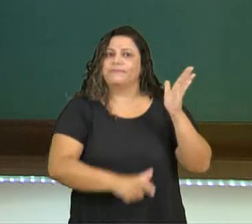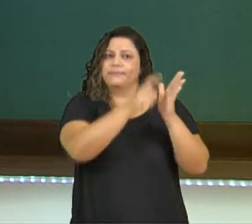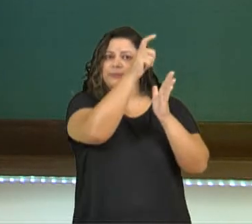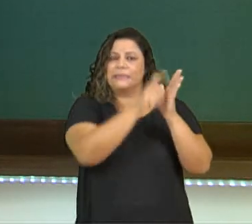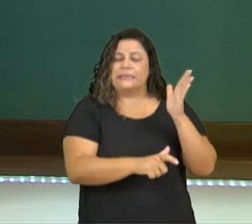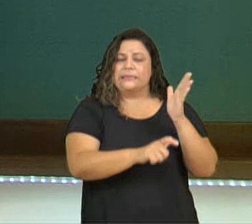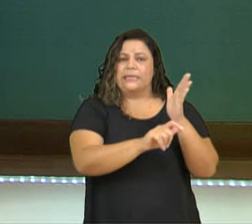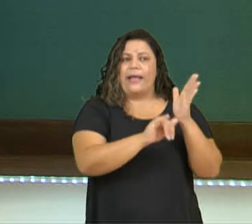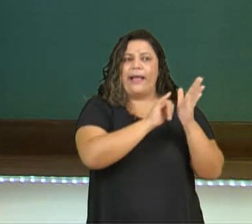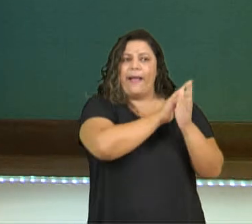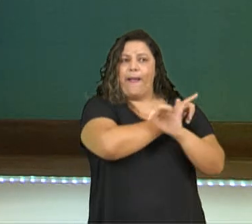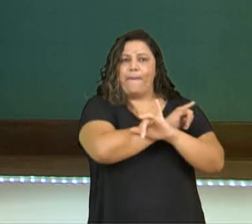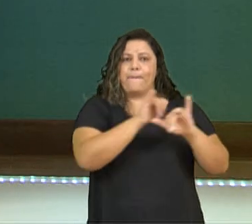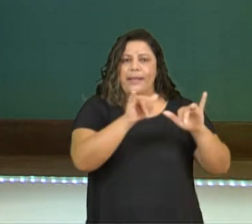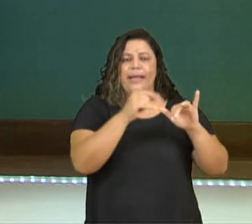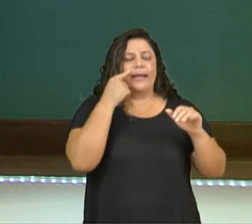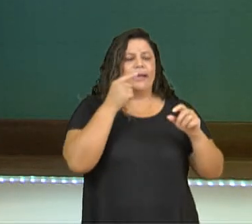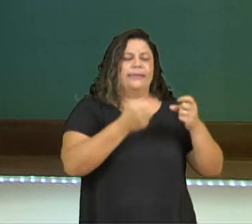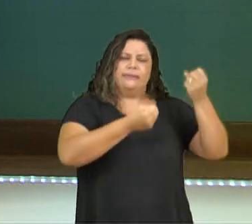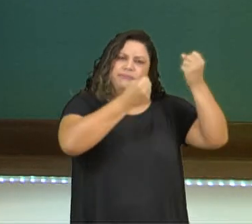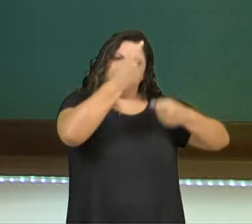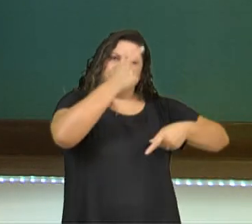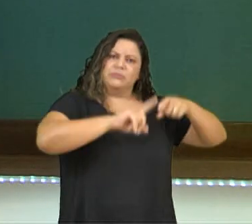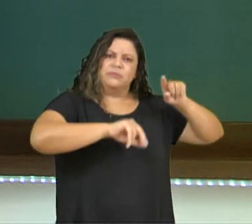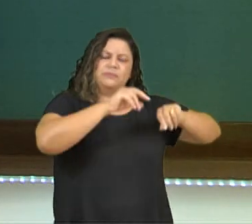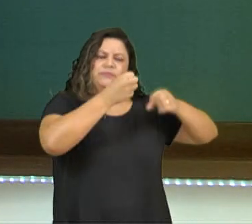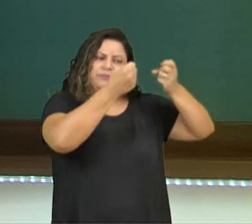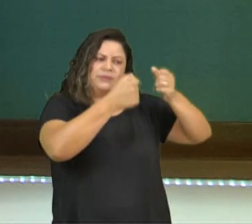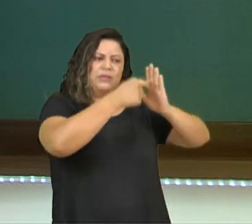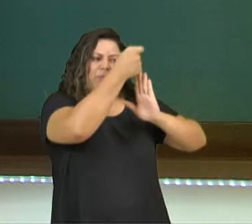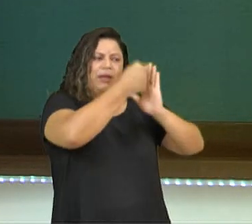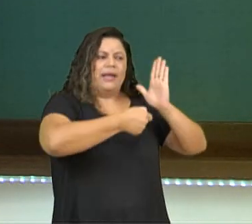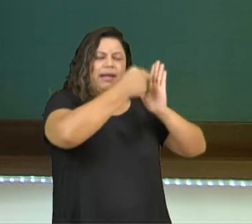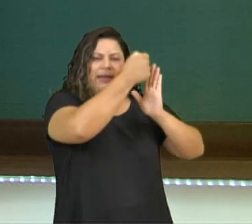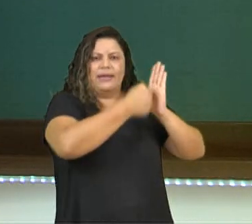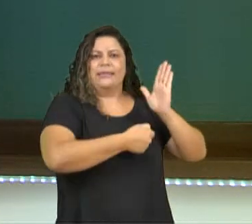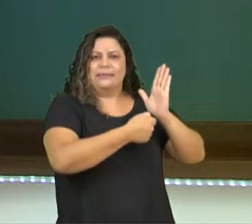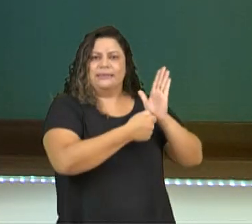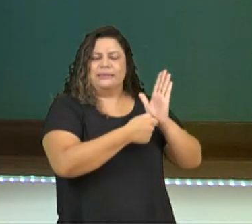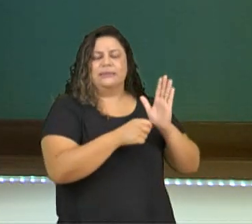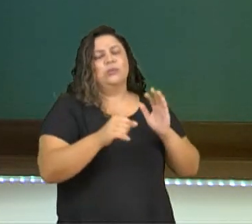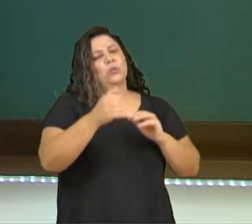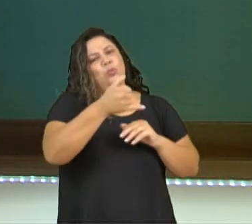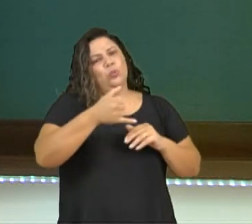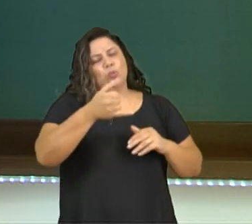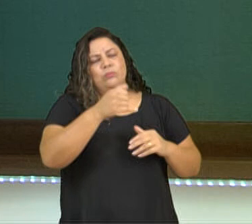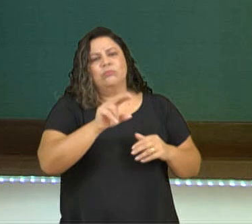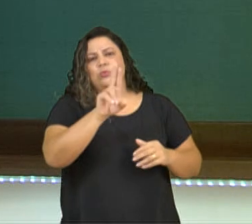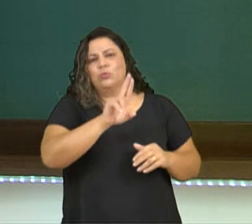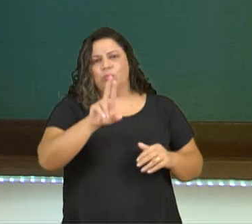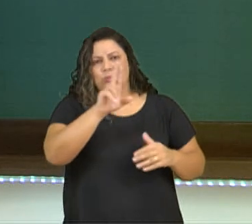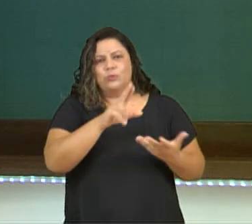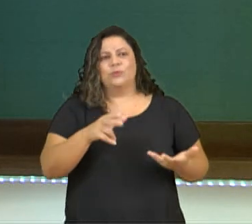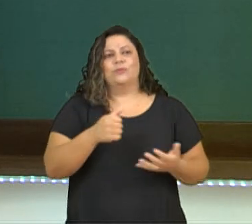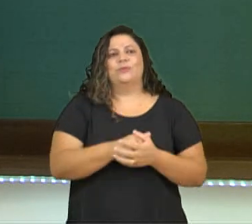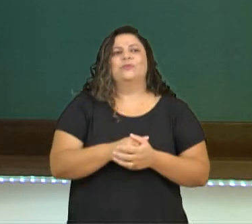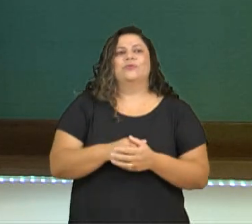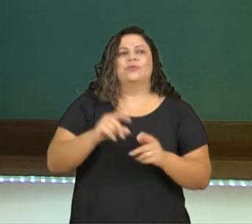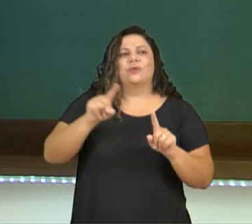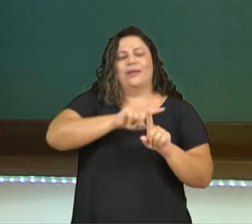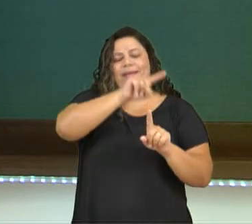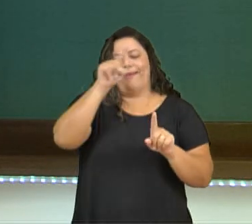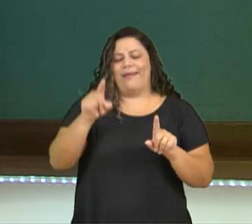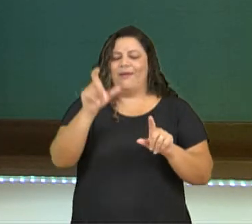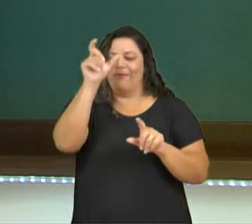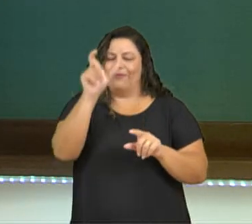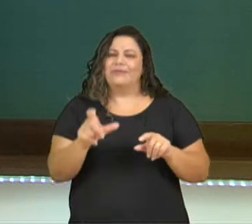realizou o quê? Uma matéria falando sobre os benefícios do consumo do azeite de oliva. E em contrapartida, a outra